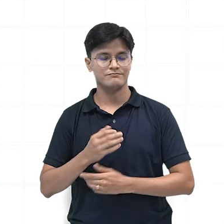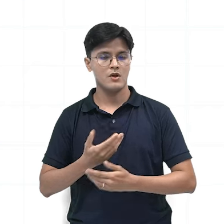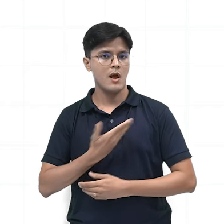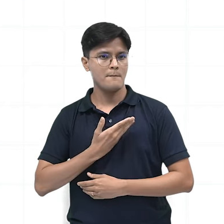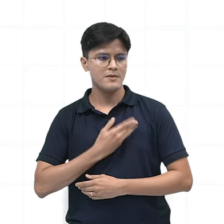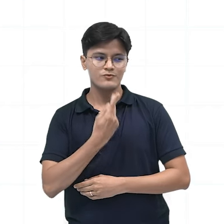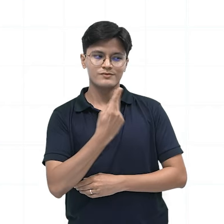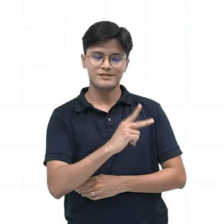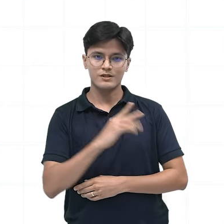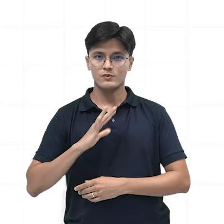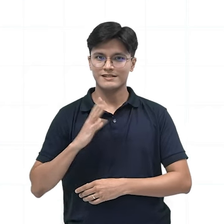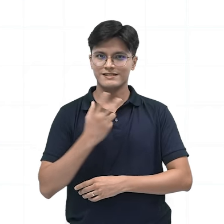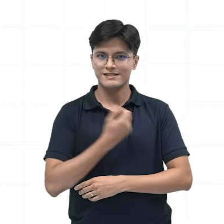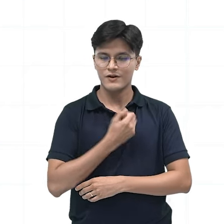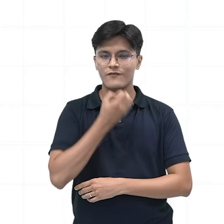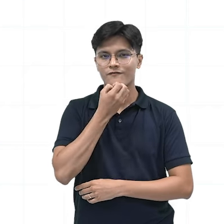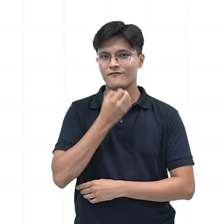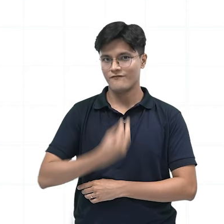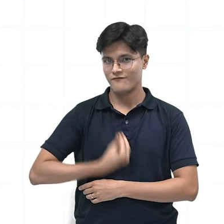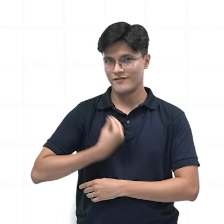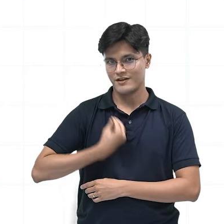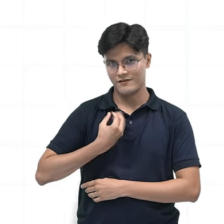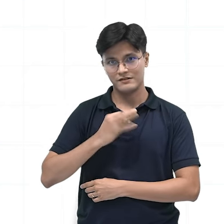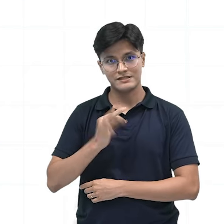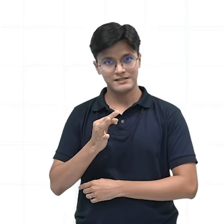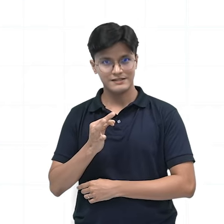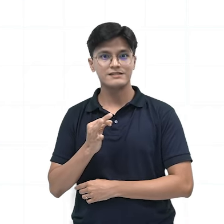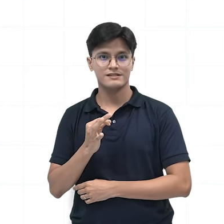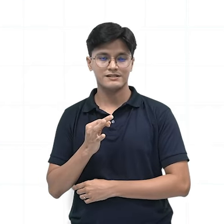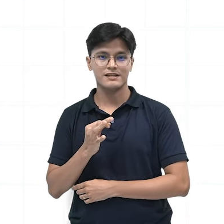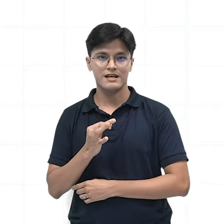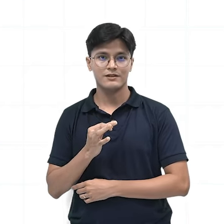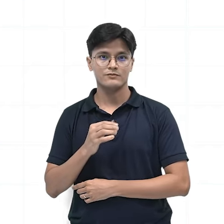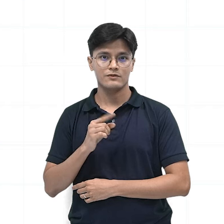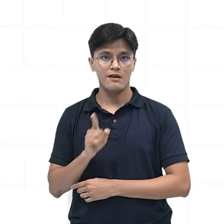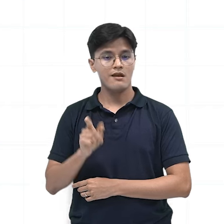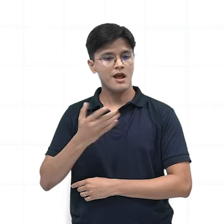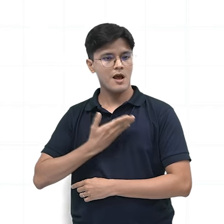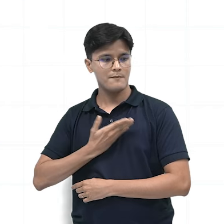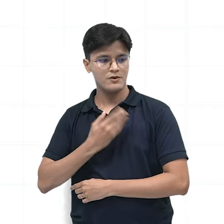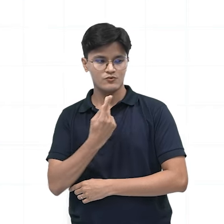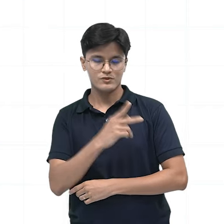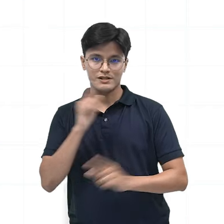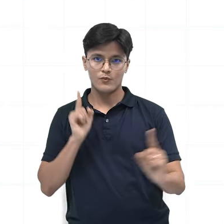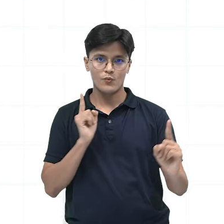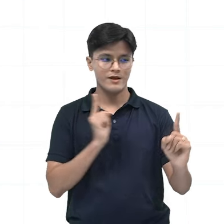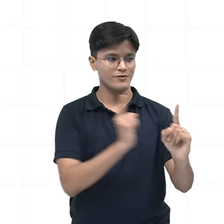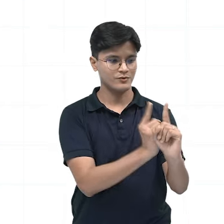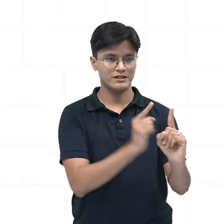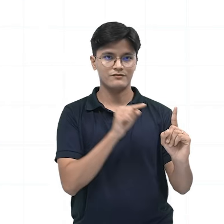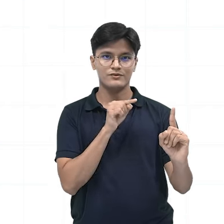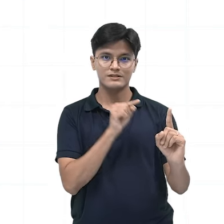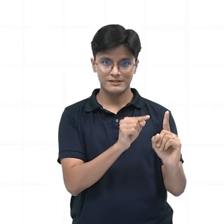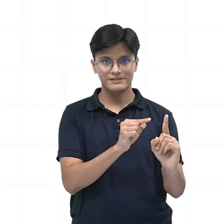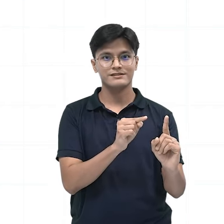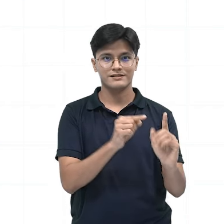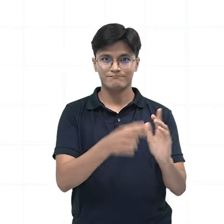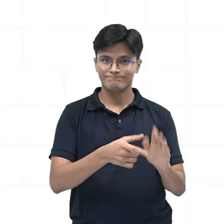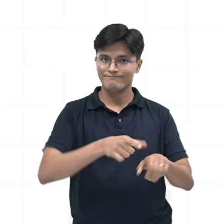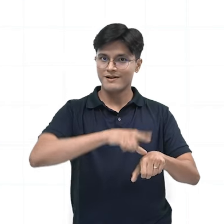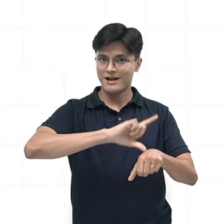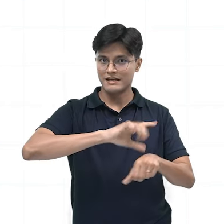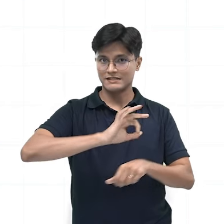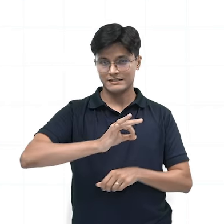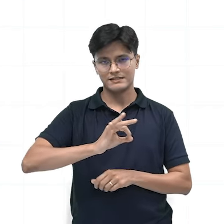vivo, e estará convosco antes de terminar o prazo. Ai, Deus,